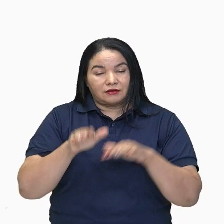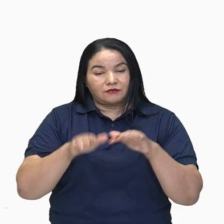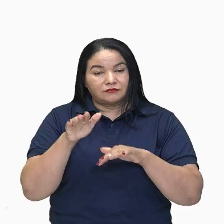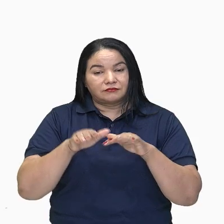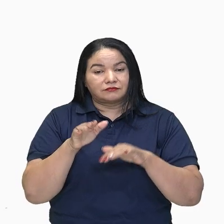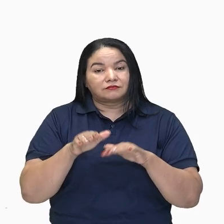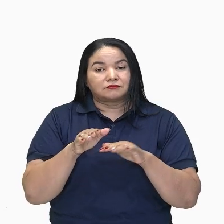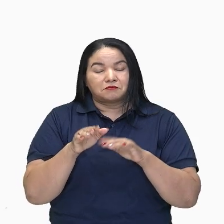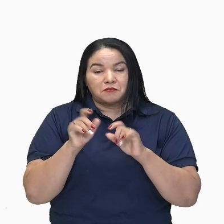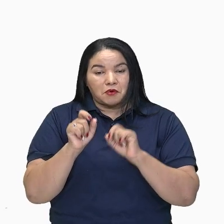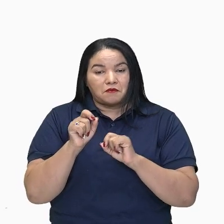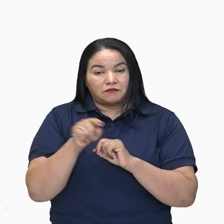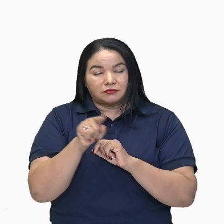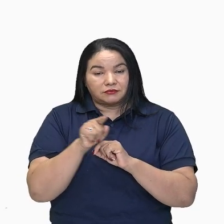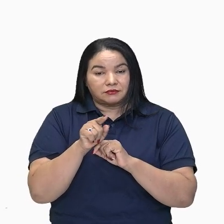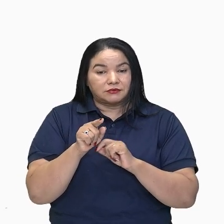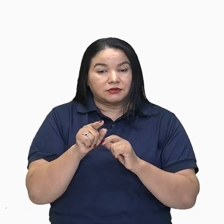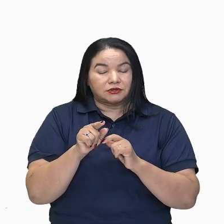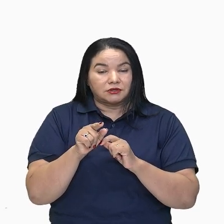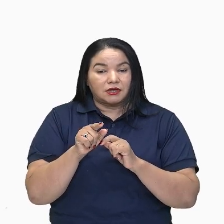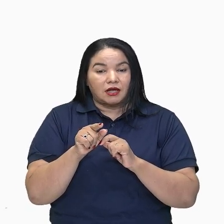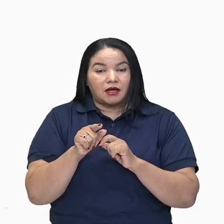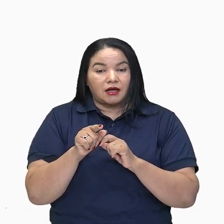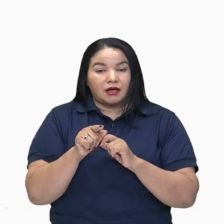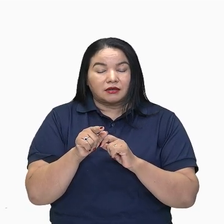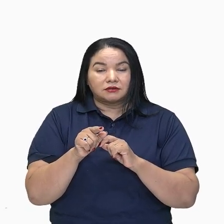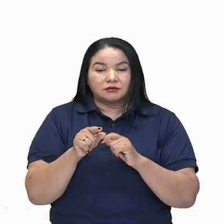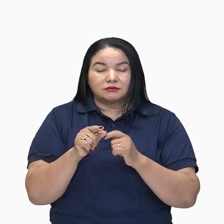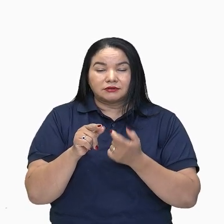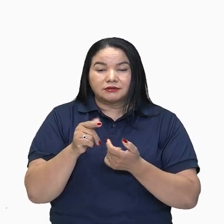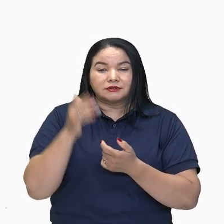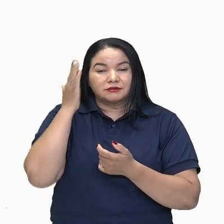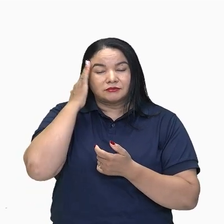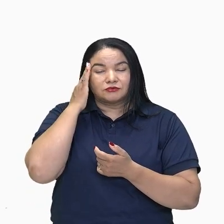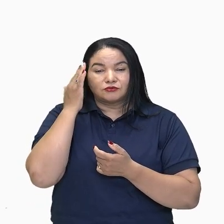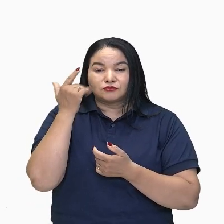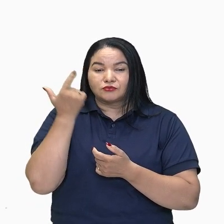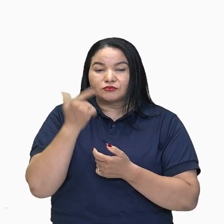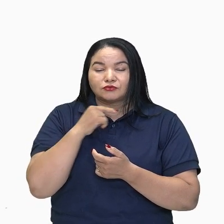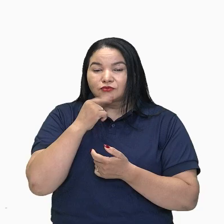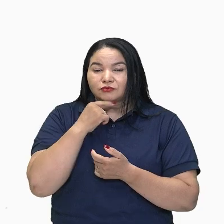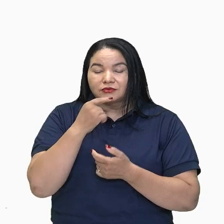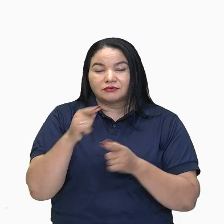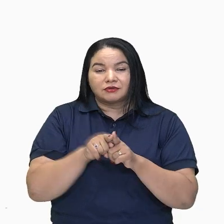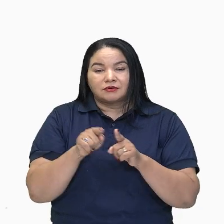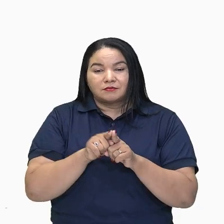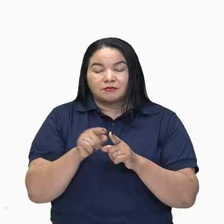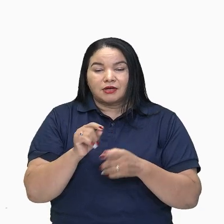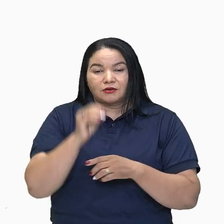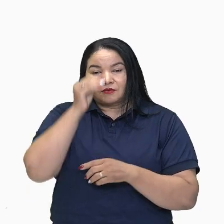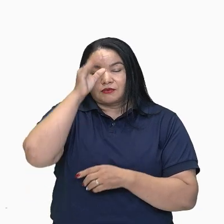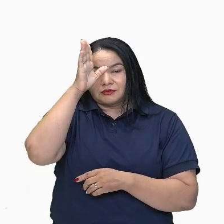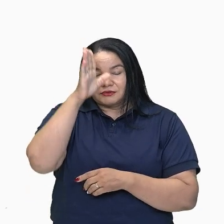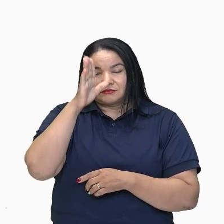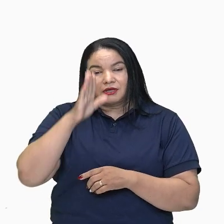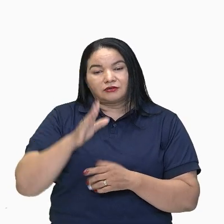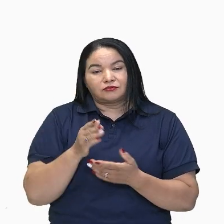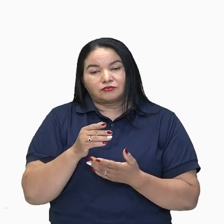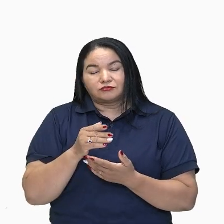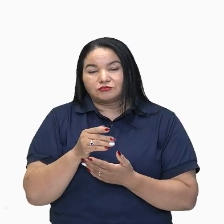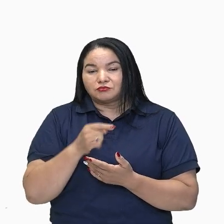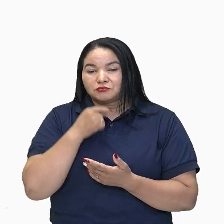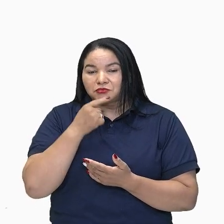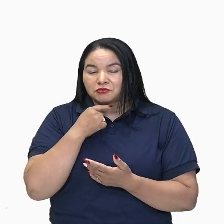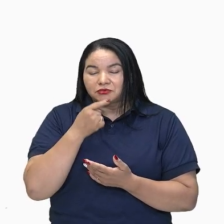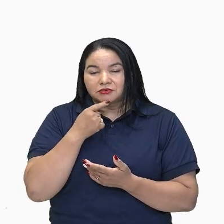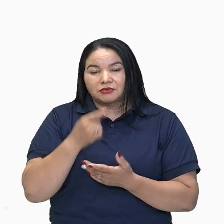aposta exatamente na ideia da falta de educação, né, das pessoas não terem um conhecimento prático de